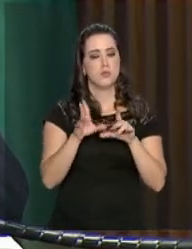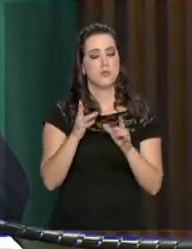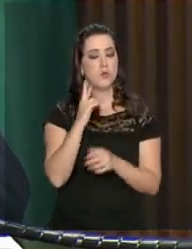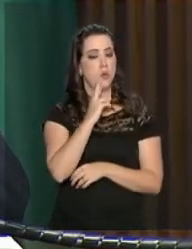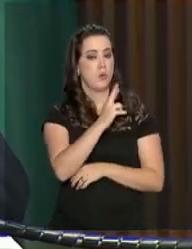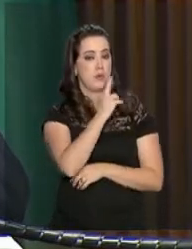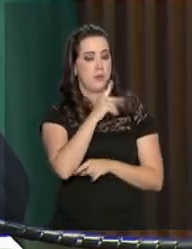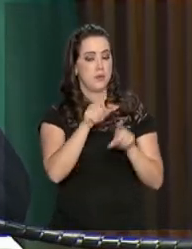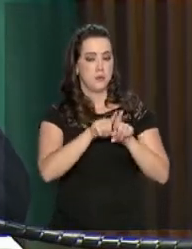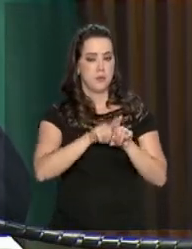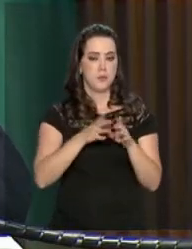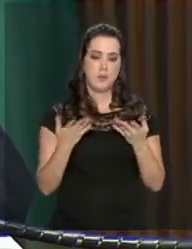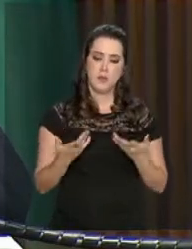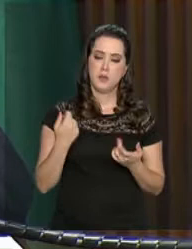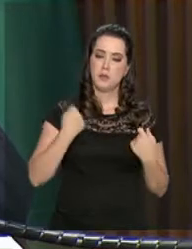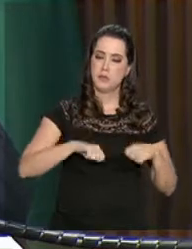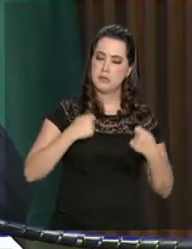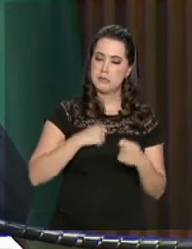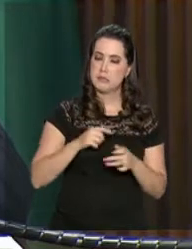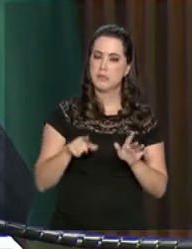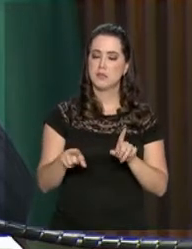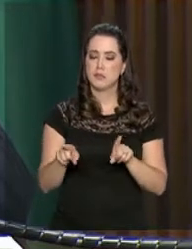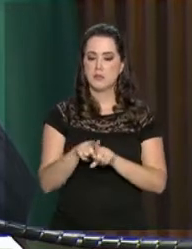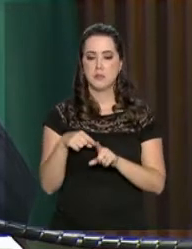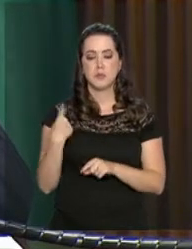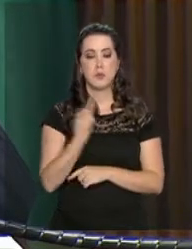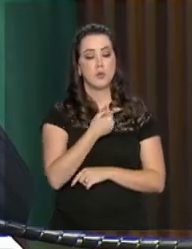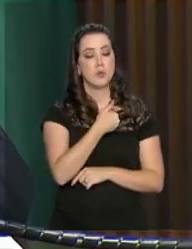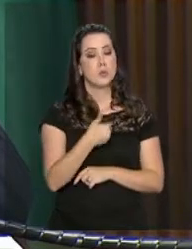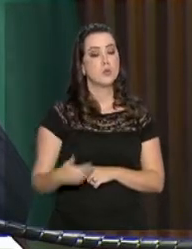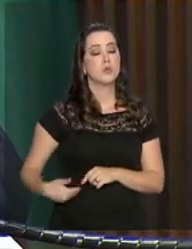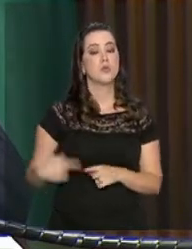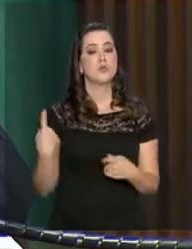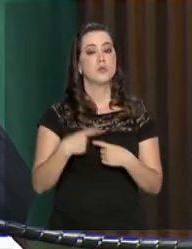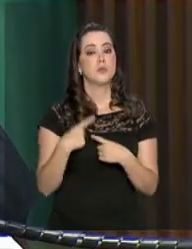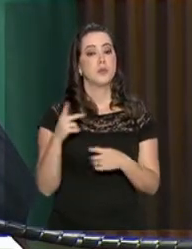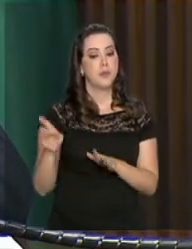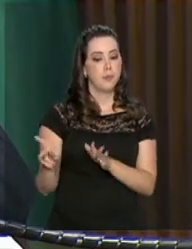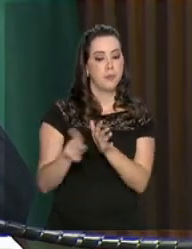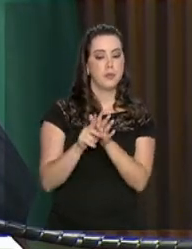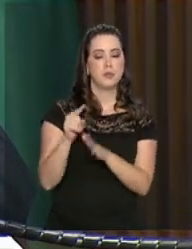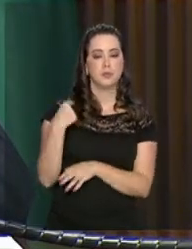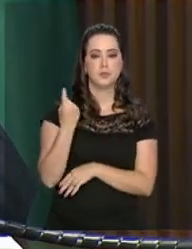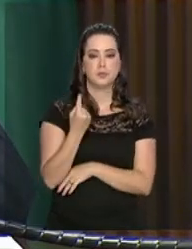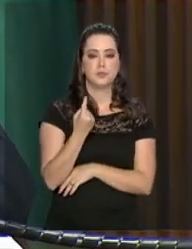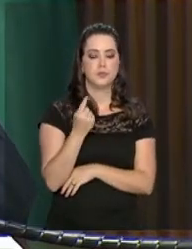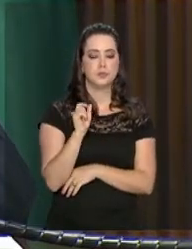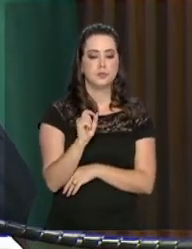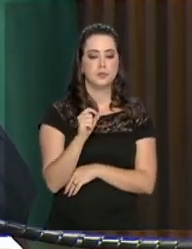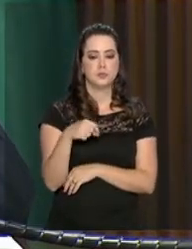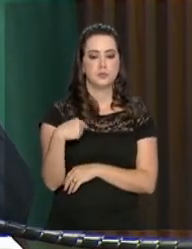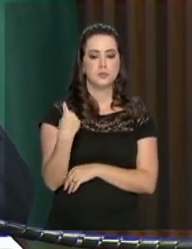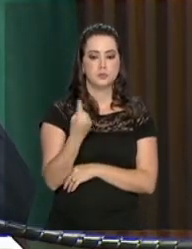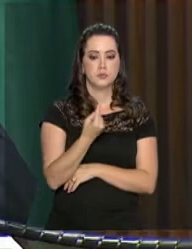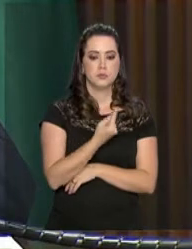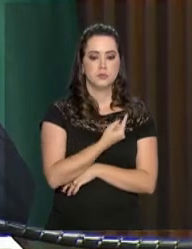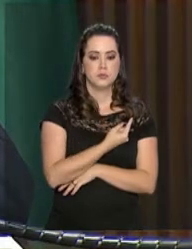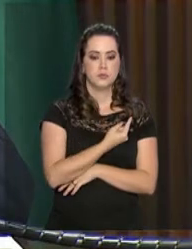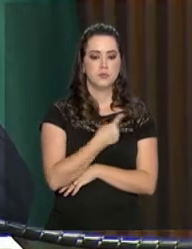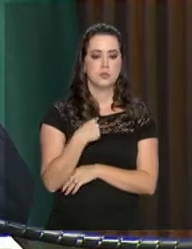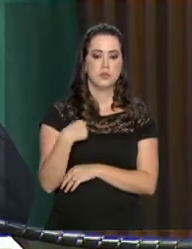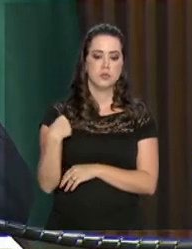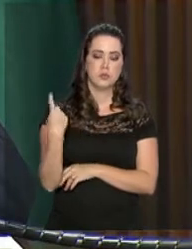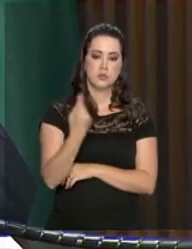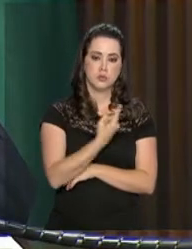roraima isso também deve ser creditado ao nosso governo porque é fruto precisamente da nossa de